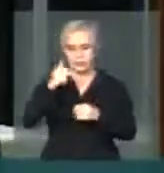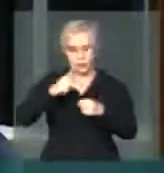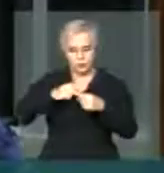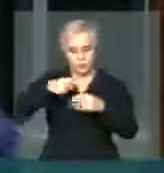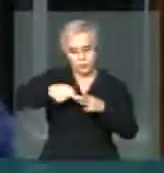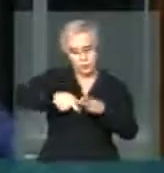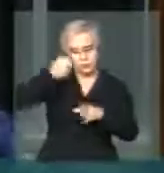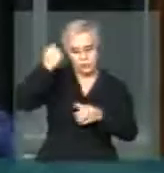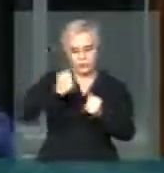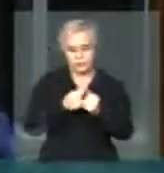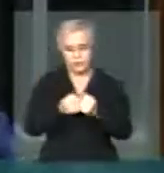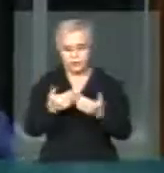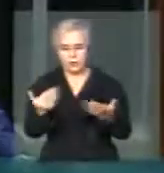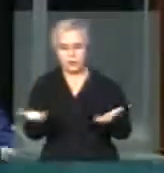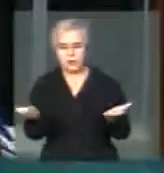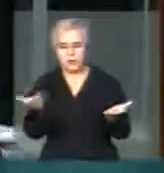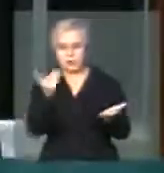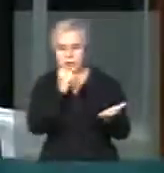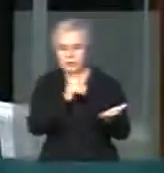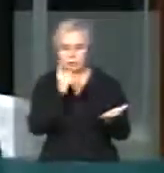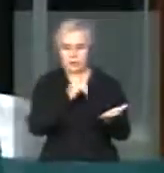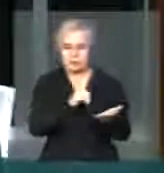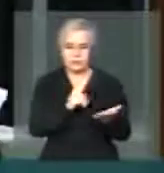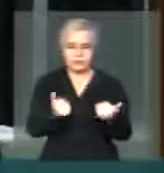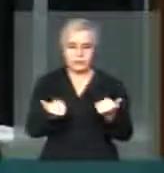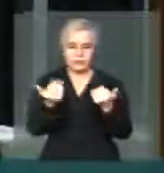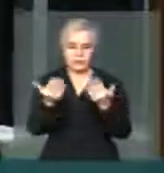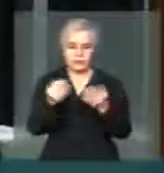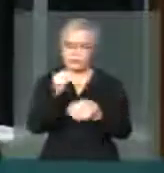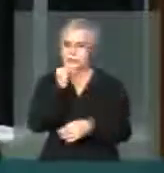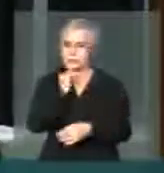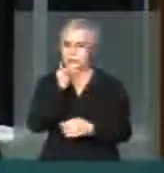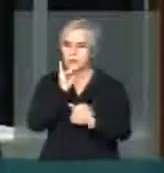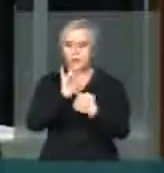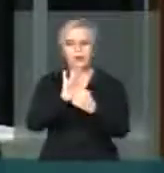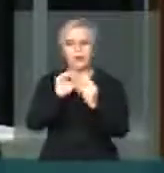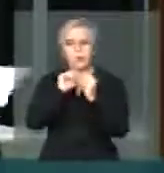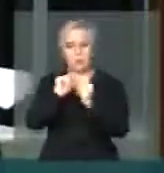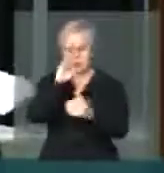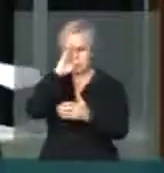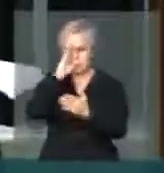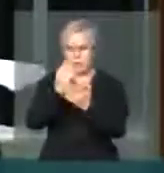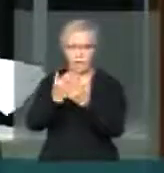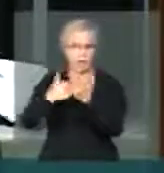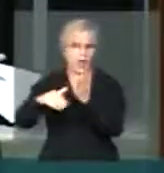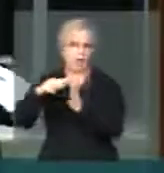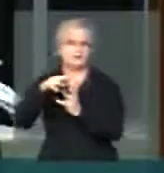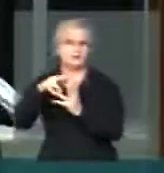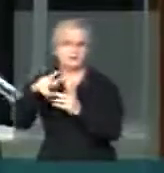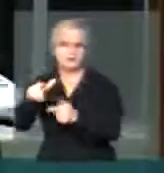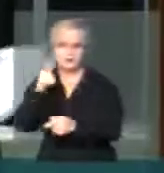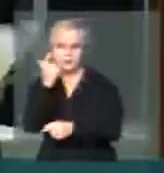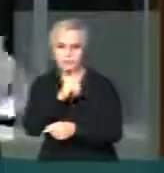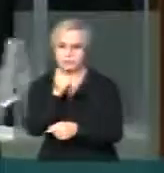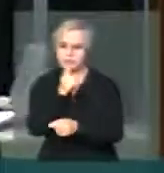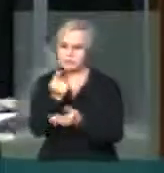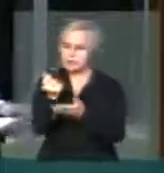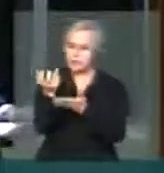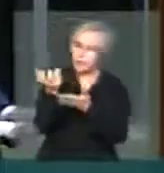que a Petrobras conseguiu, exatamente dando o exemplo da sua credibilidade internacional, que conseguiu a captação